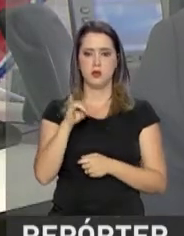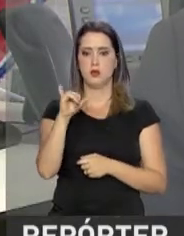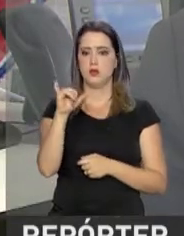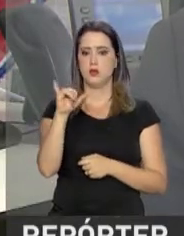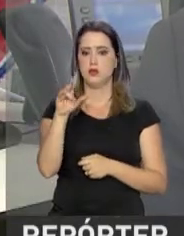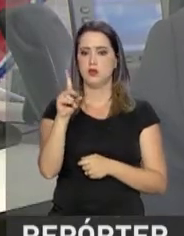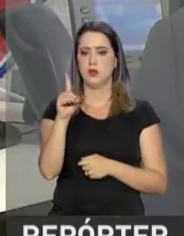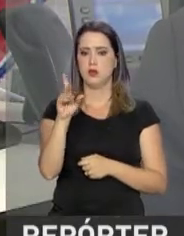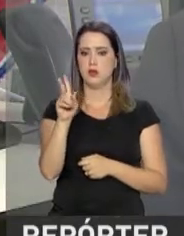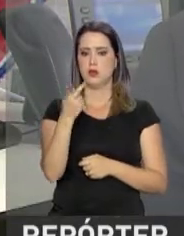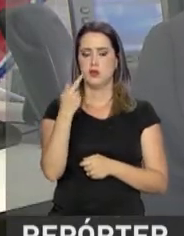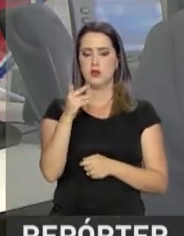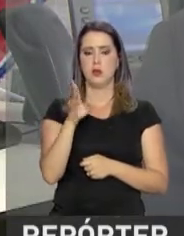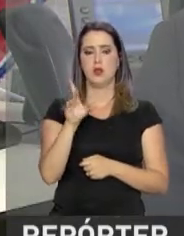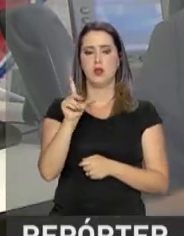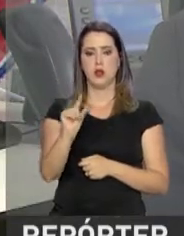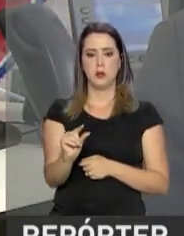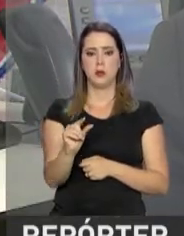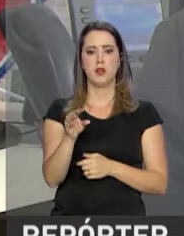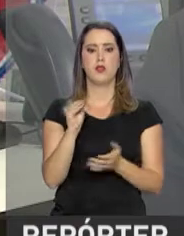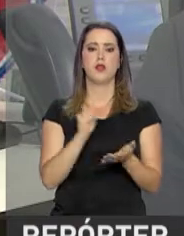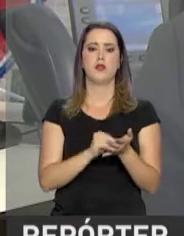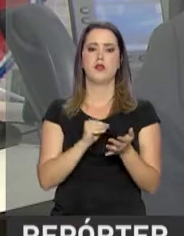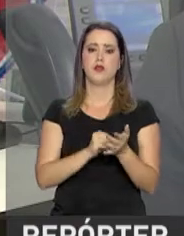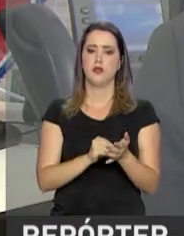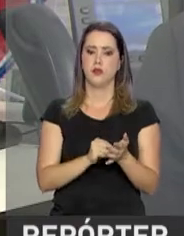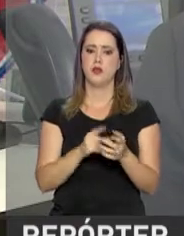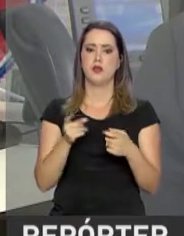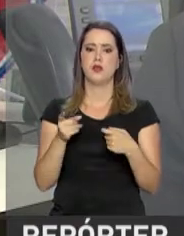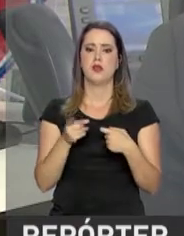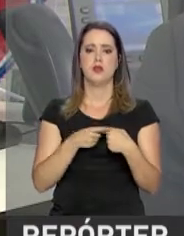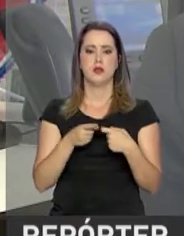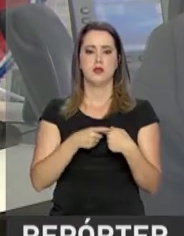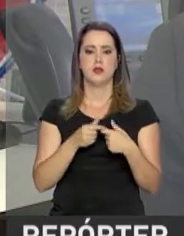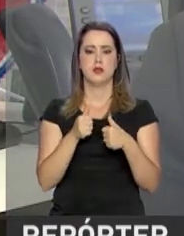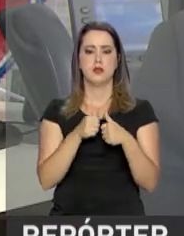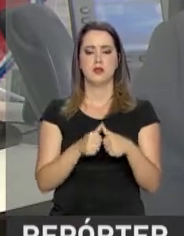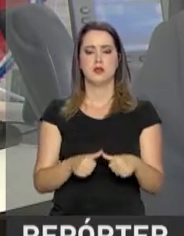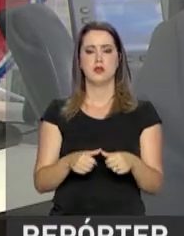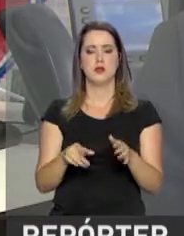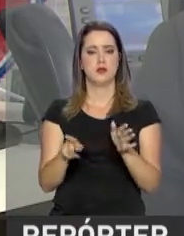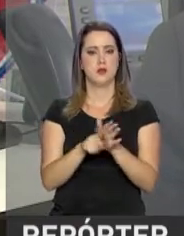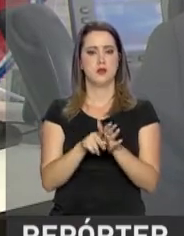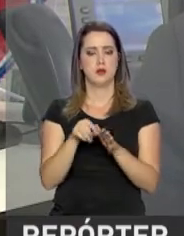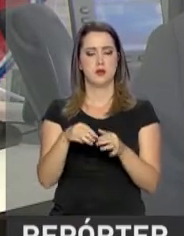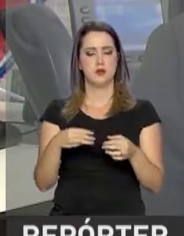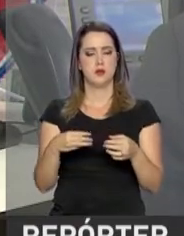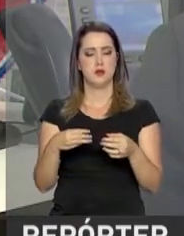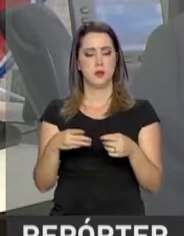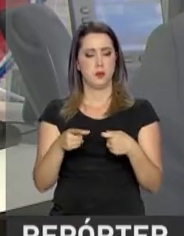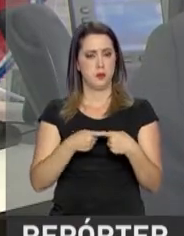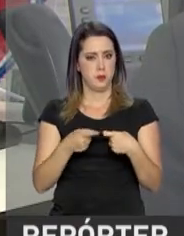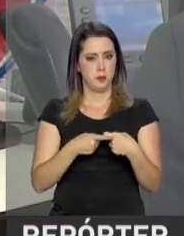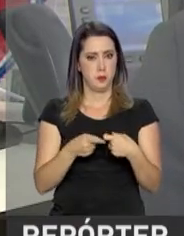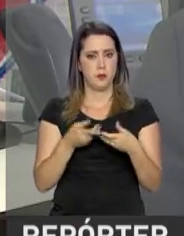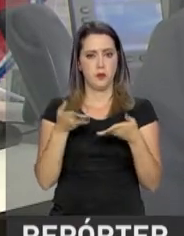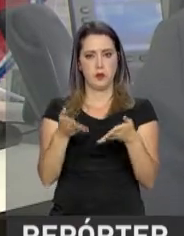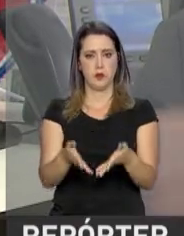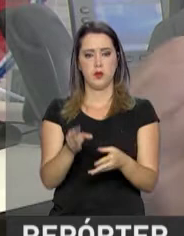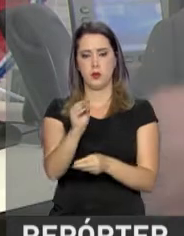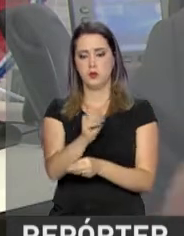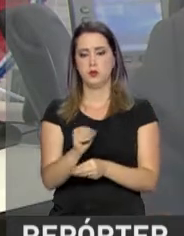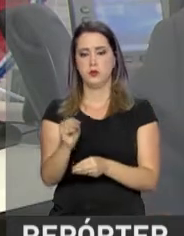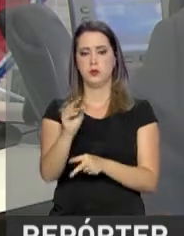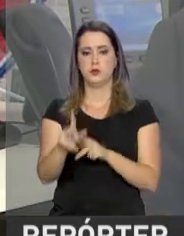no realmente falta o médico os nossos mas mesmo quem estava presente cuidando da população dando